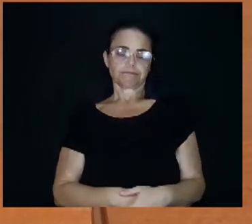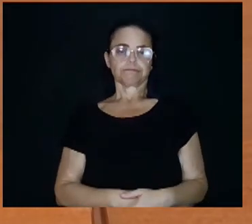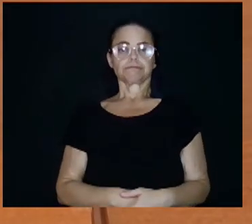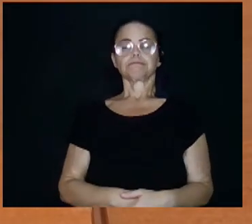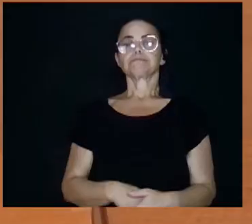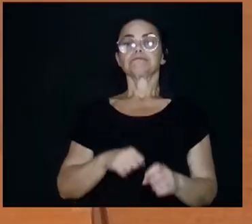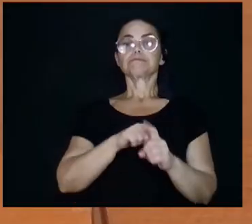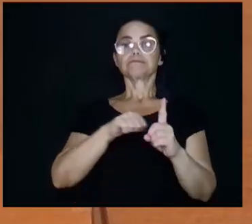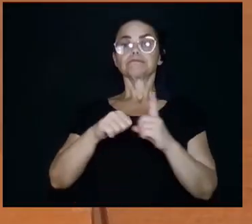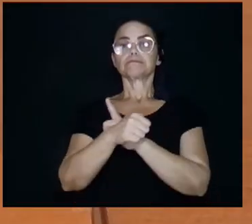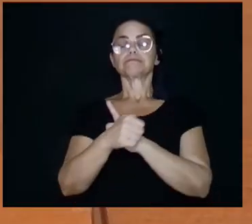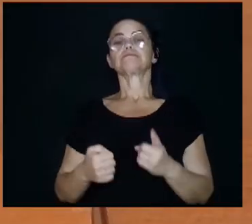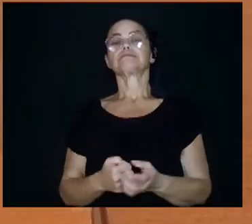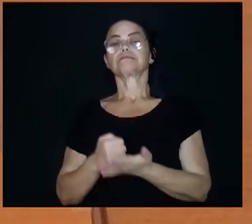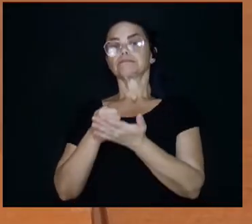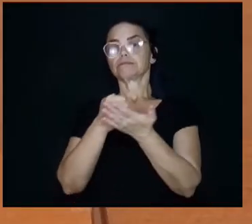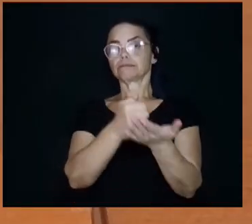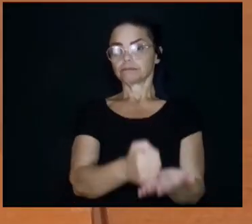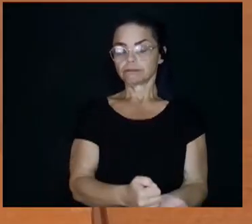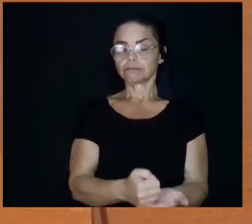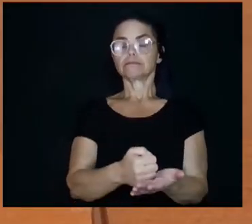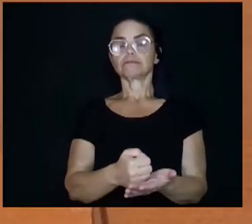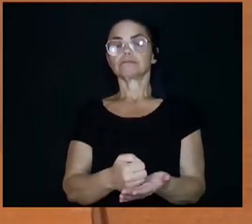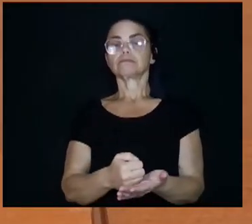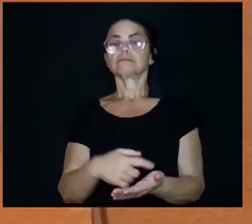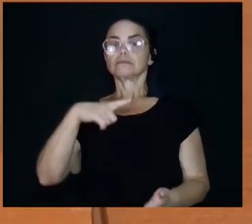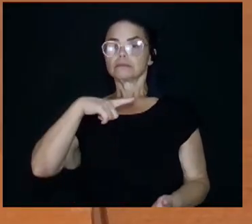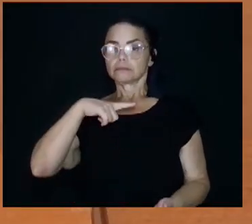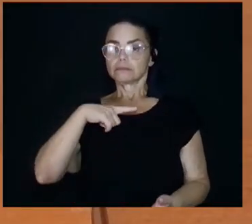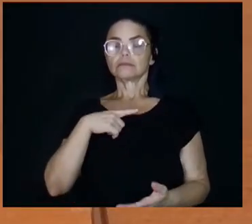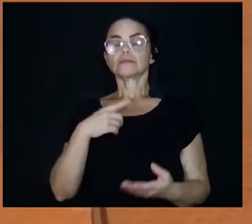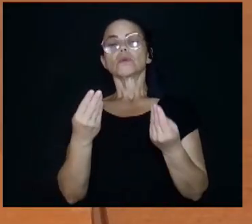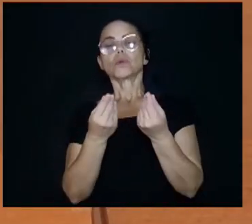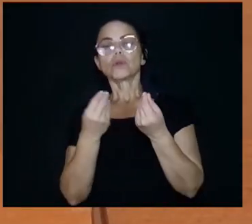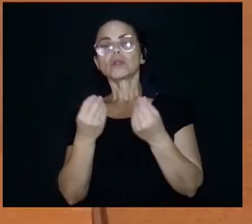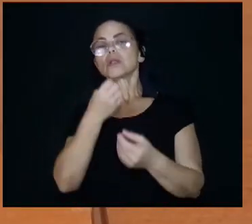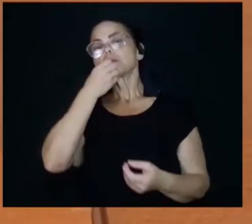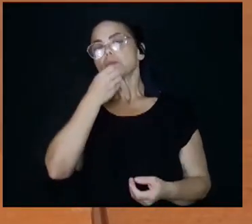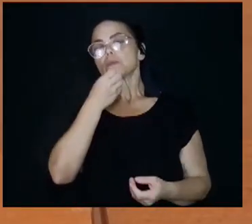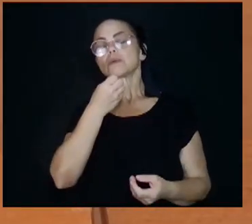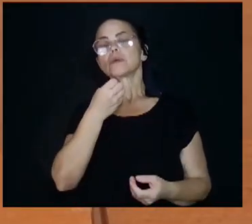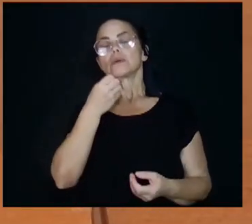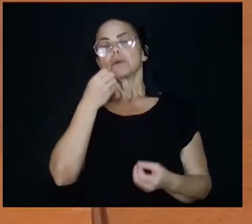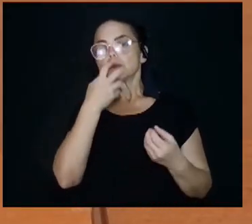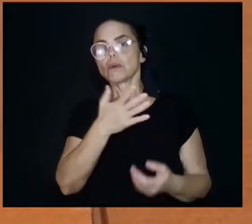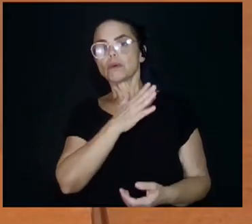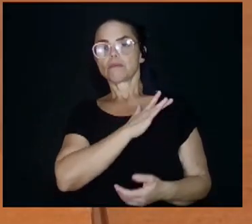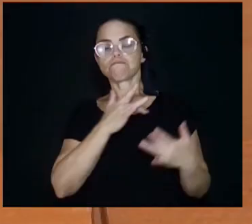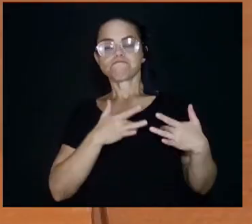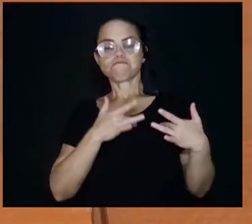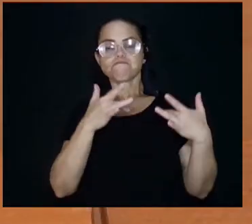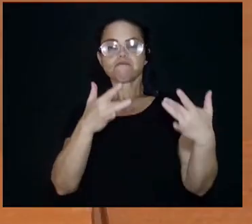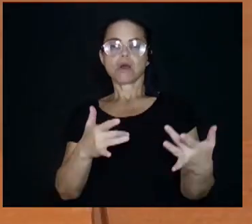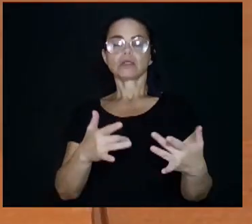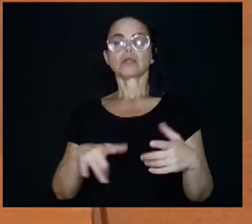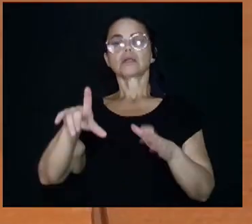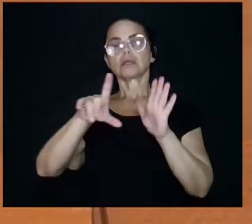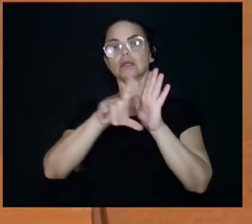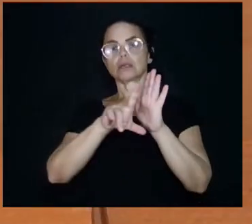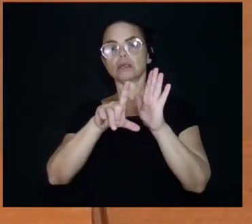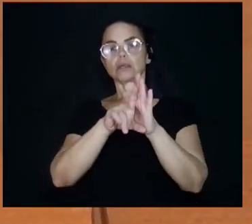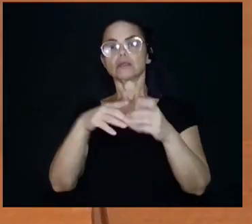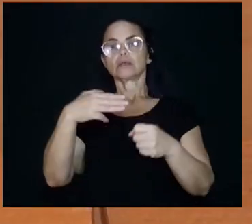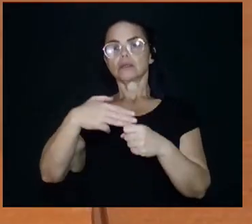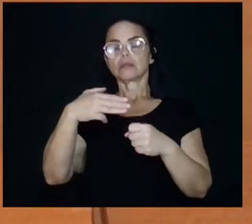busque ter também esse olhar. A partir do momento que você tem uma lei municipal que trate especificamente